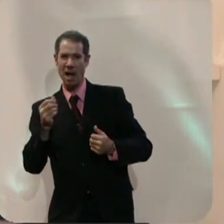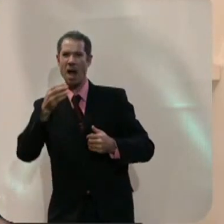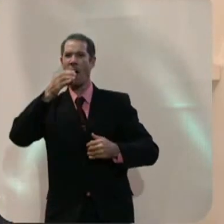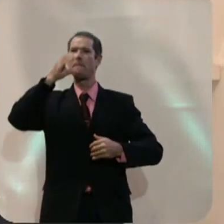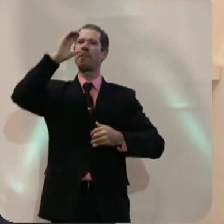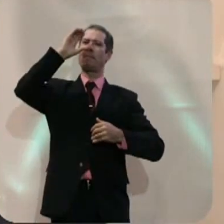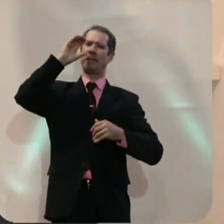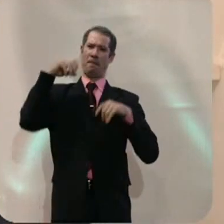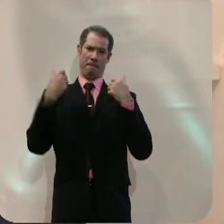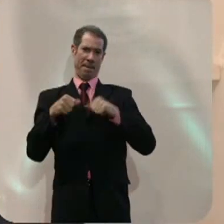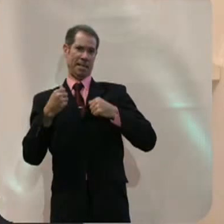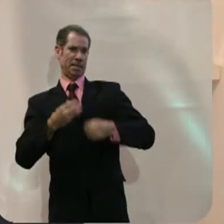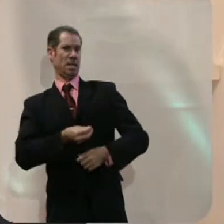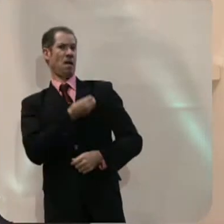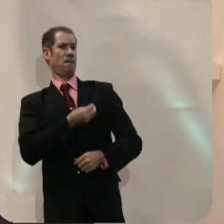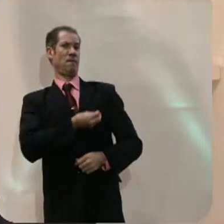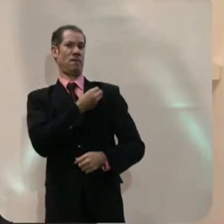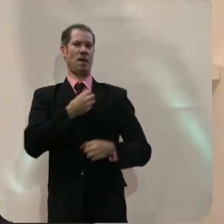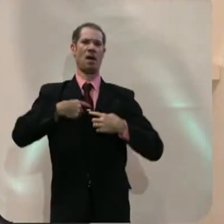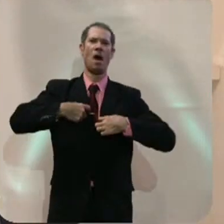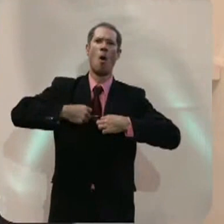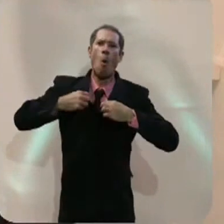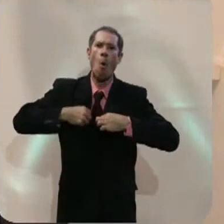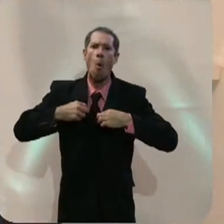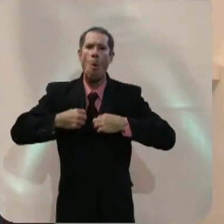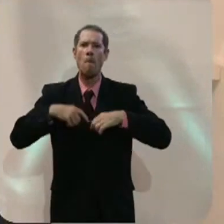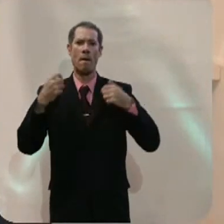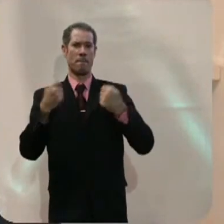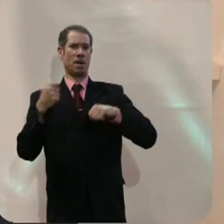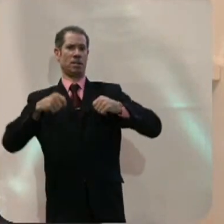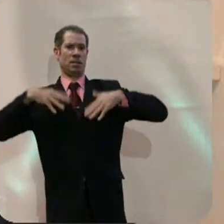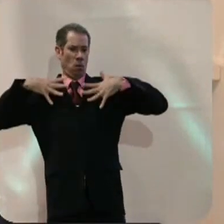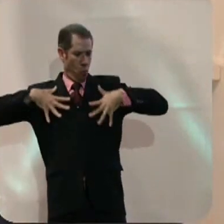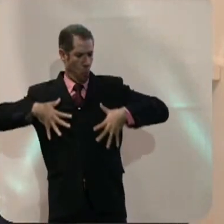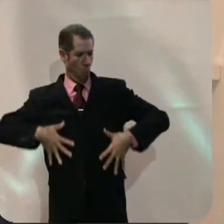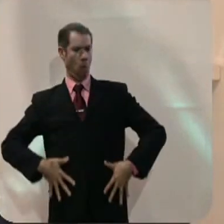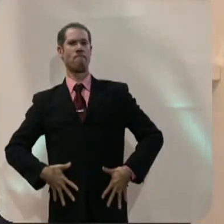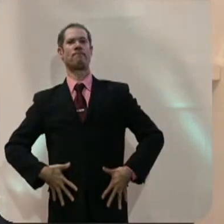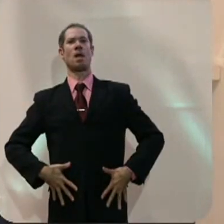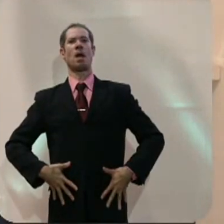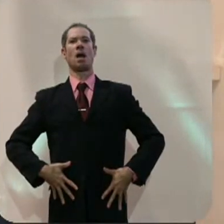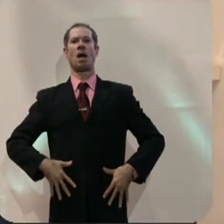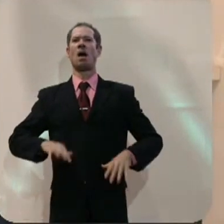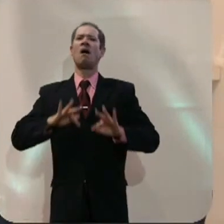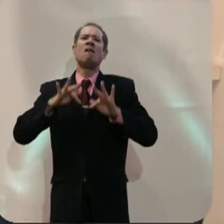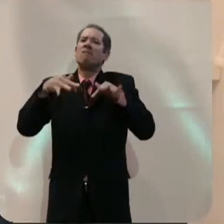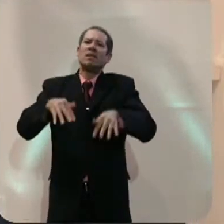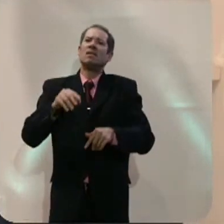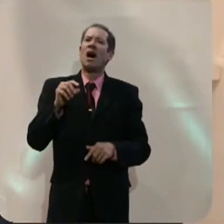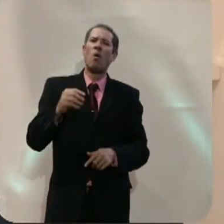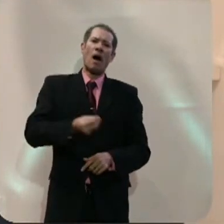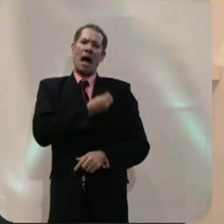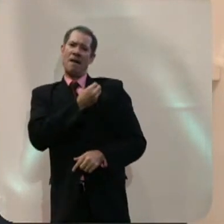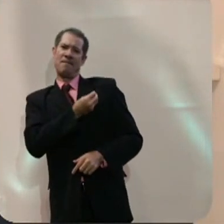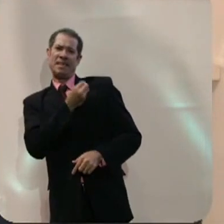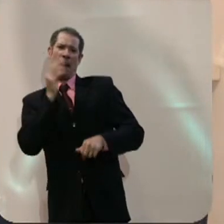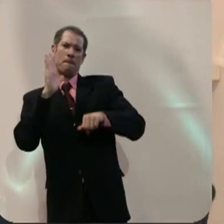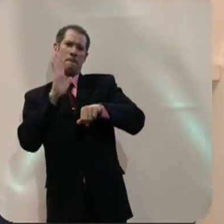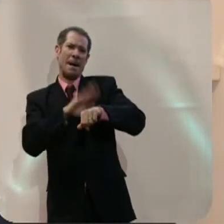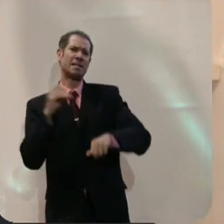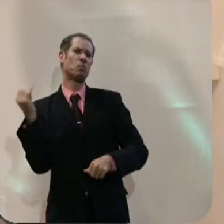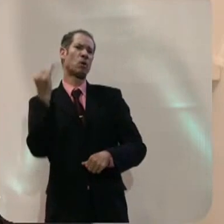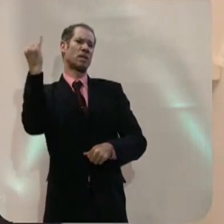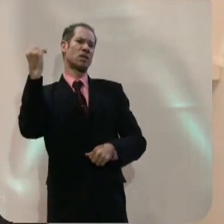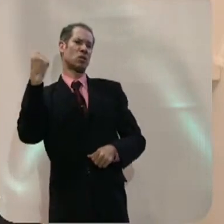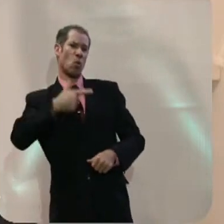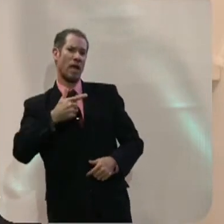bebida que precisam para viver, nem com a roupa que precisam para se vestir. Afinal, será que a vida não é mais